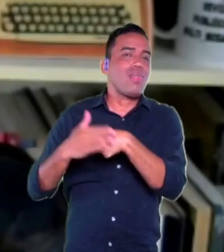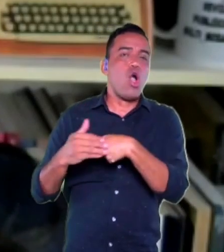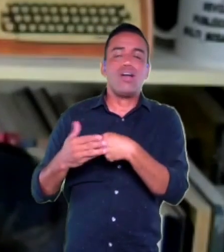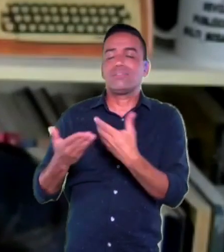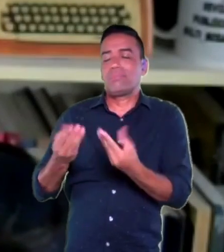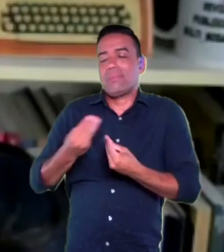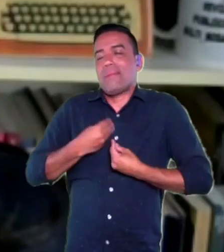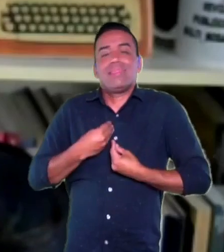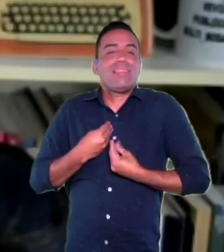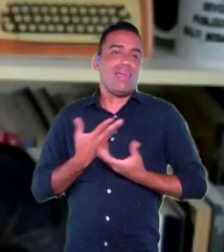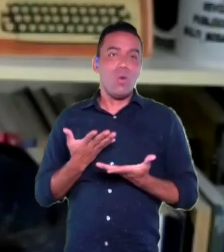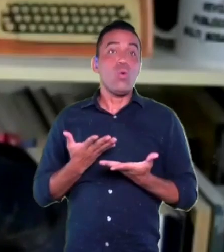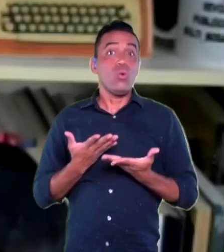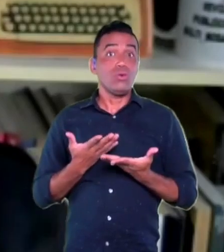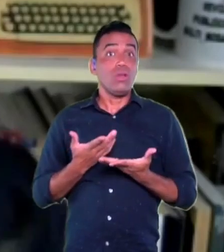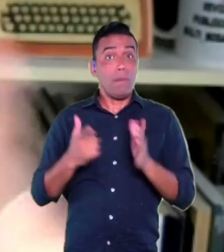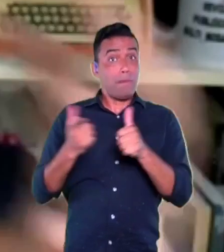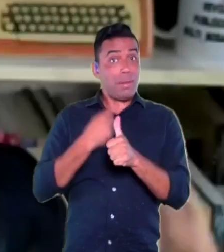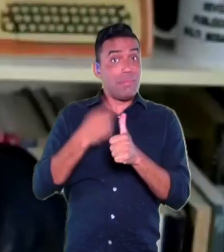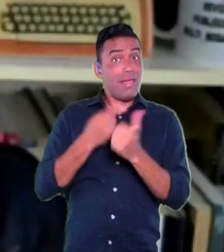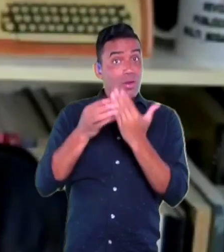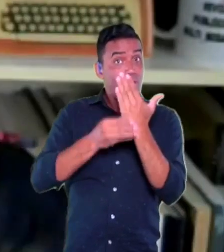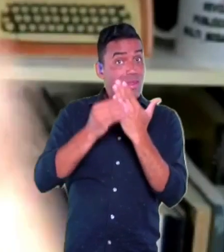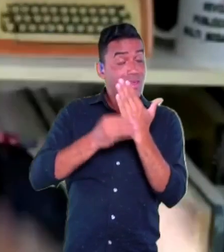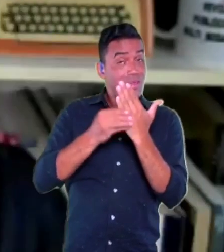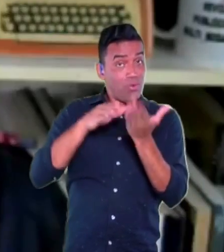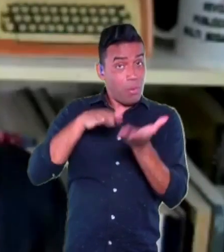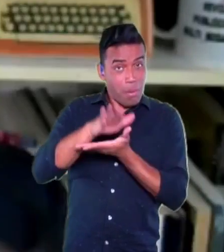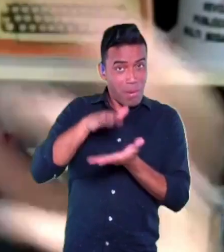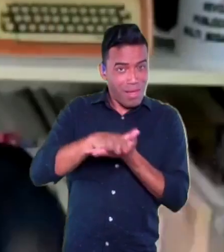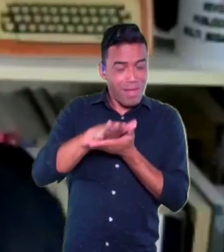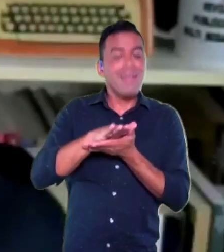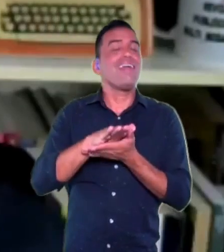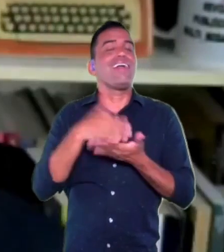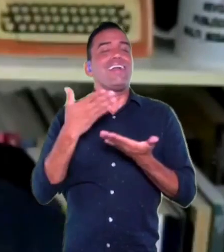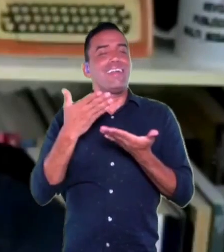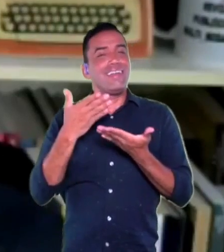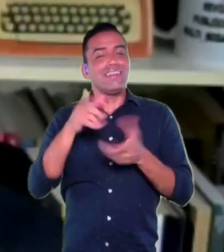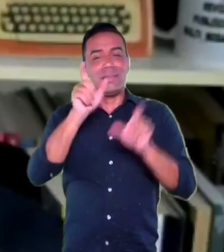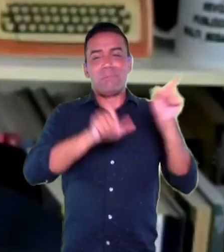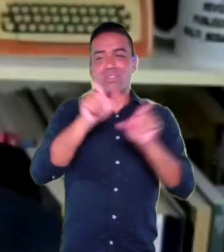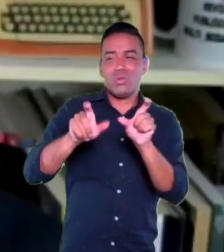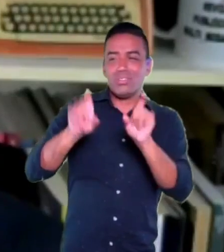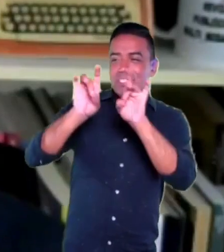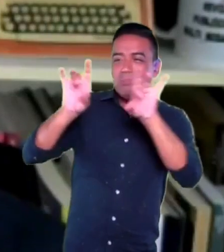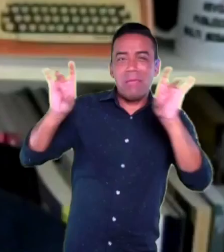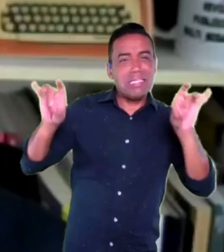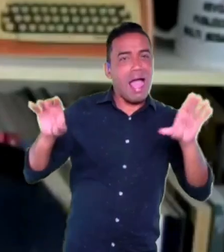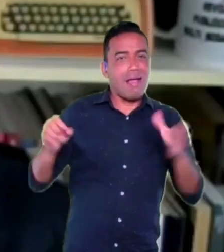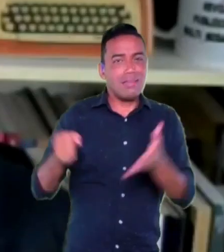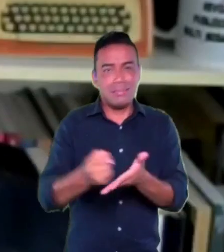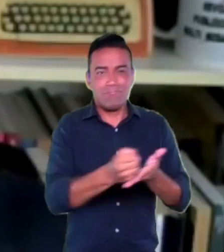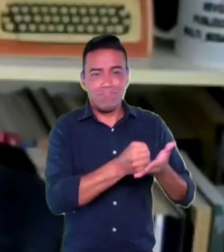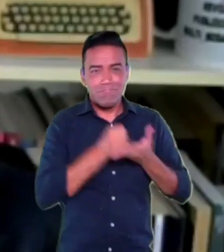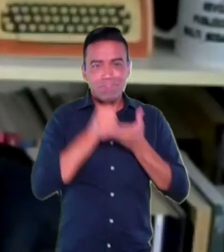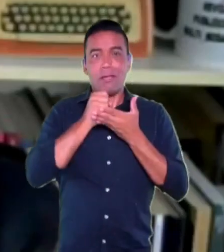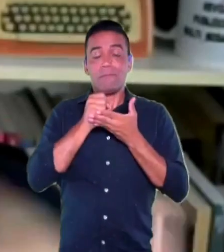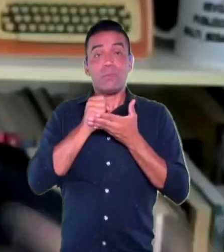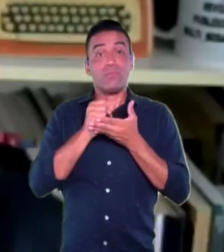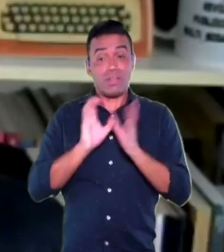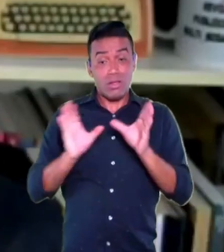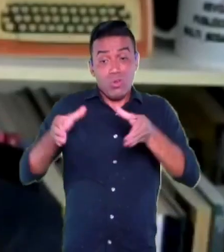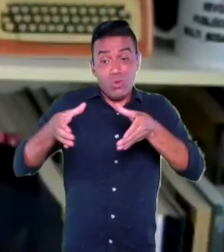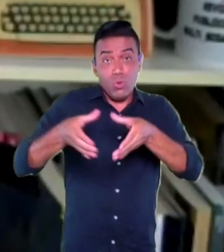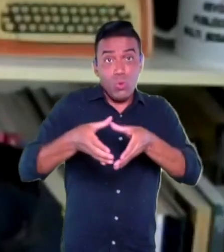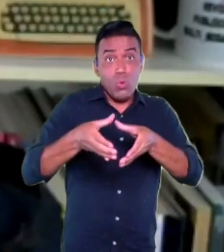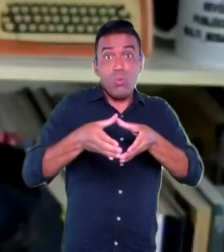primeiro livro com esse aparato, né, de pessoas muito especiais, numa coleção que tinha